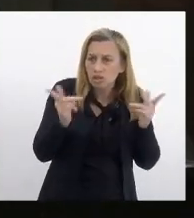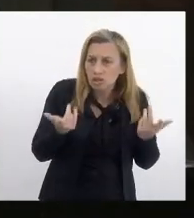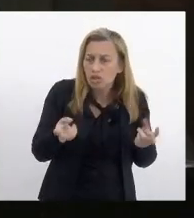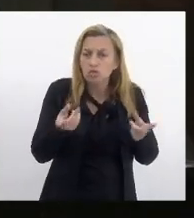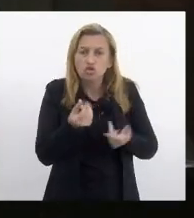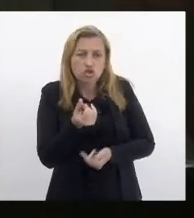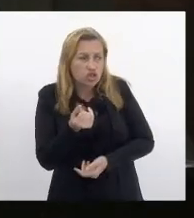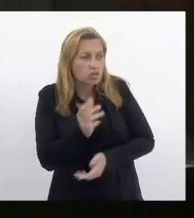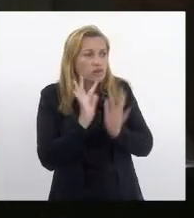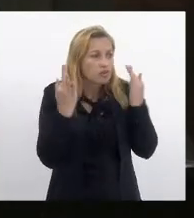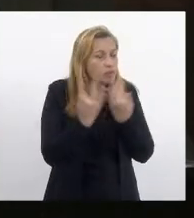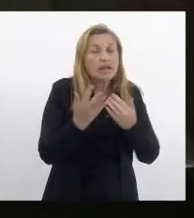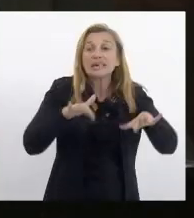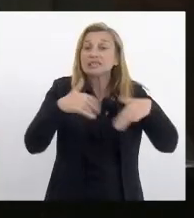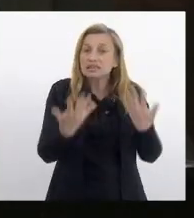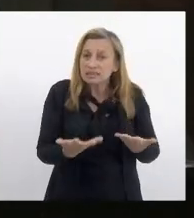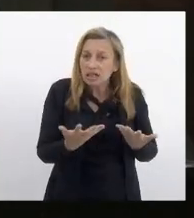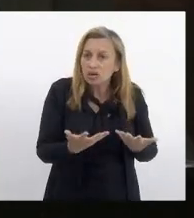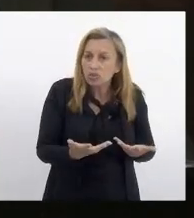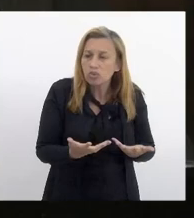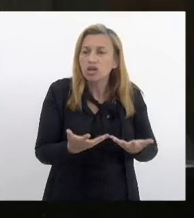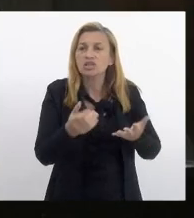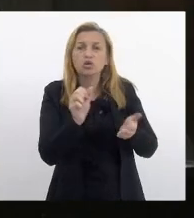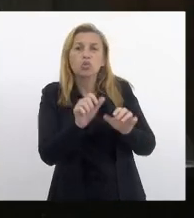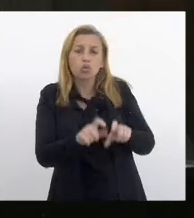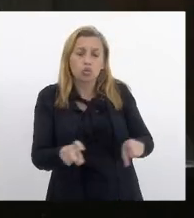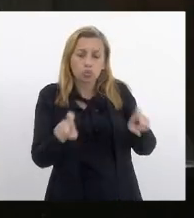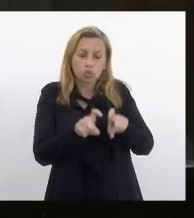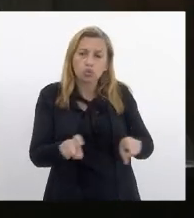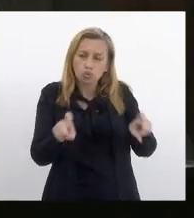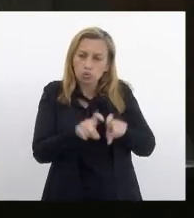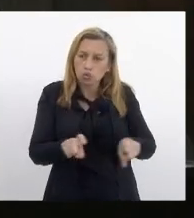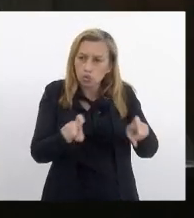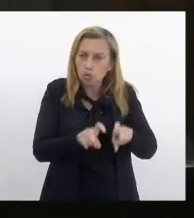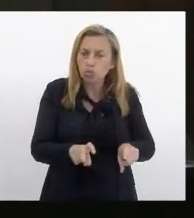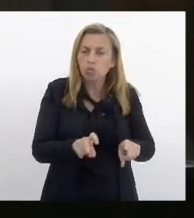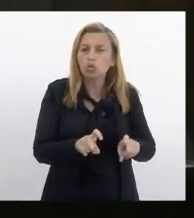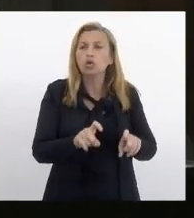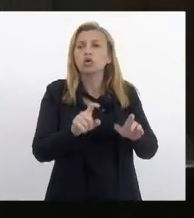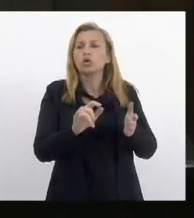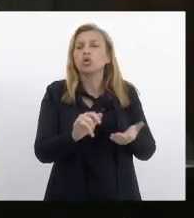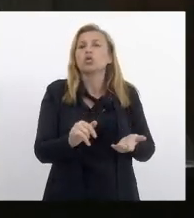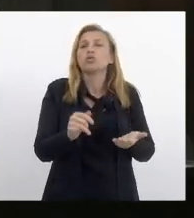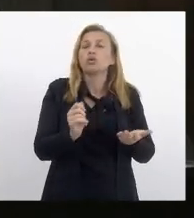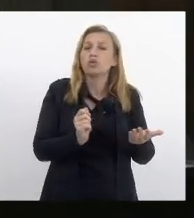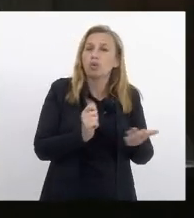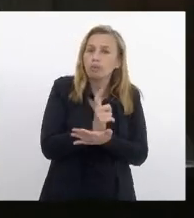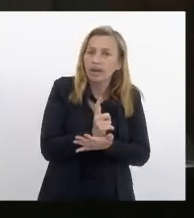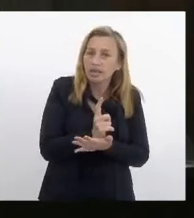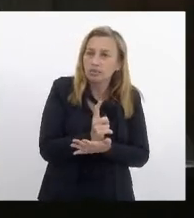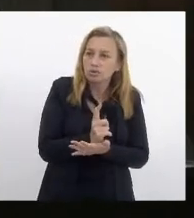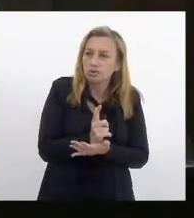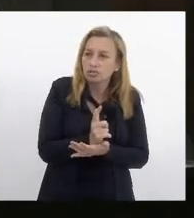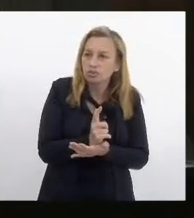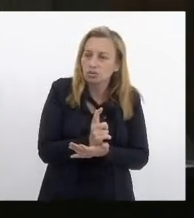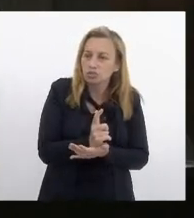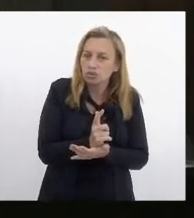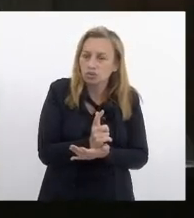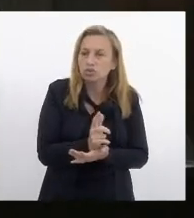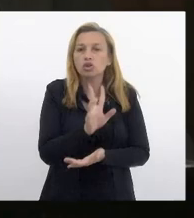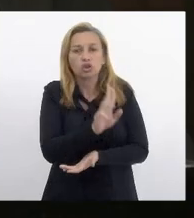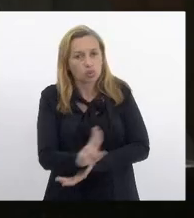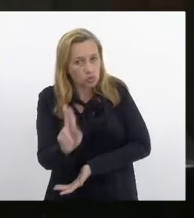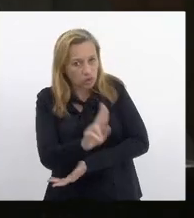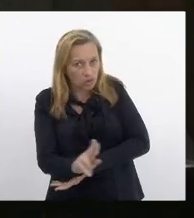familiar. Quer dizer, então, que o computador, o equipamento que foi adquirido, que foi